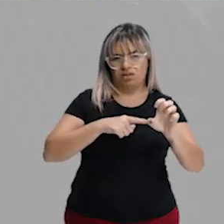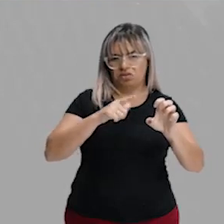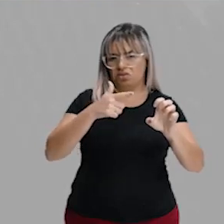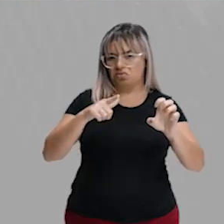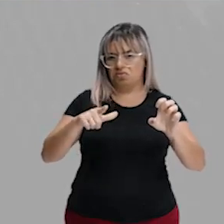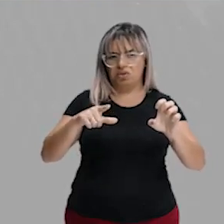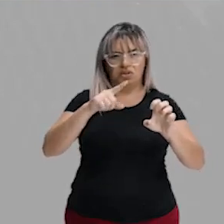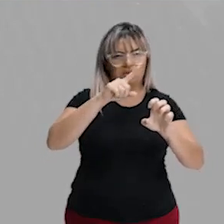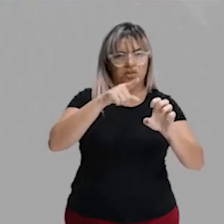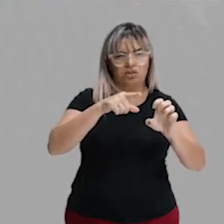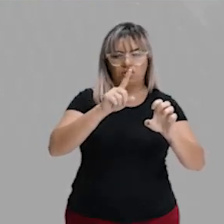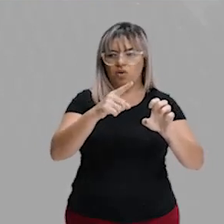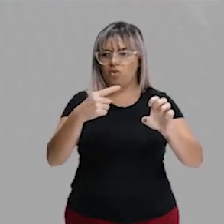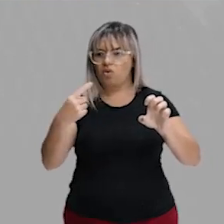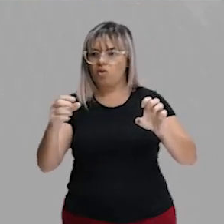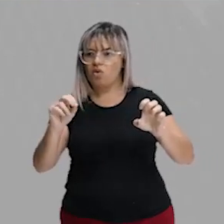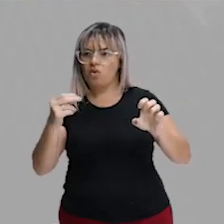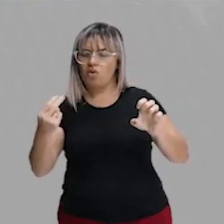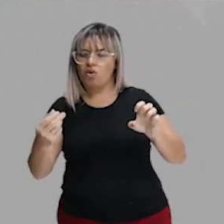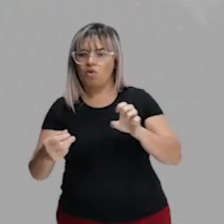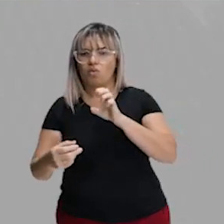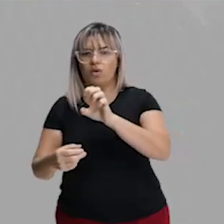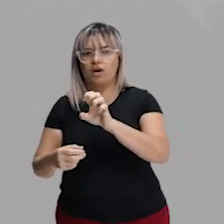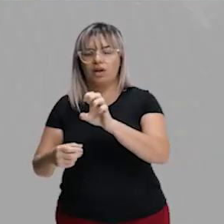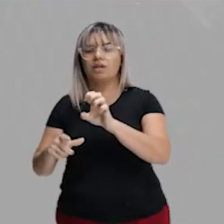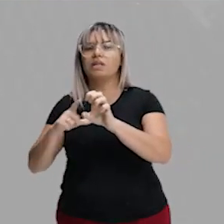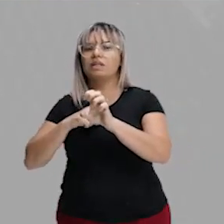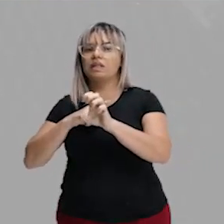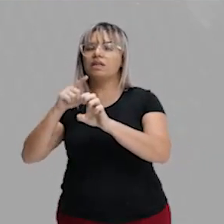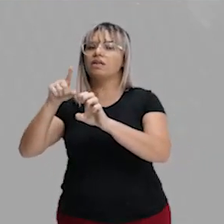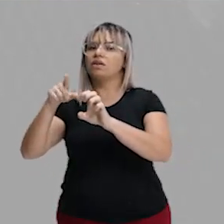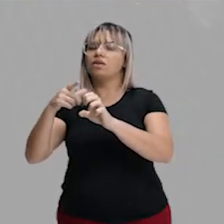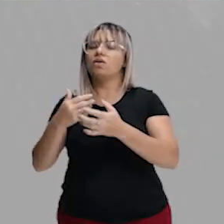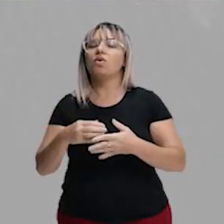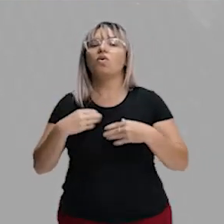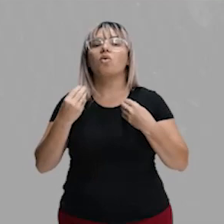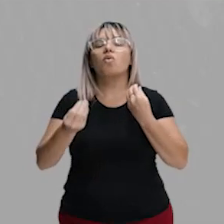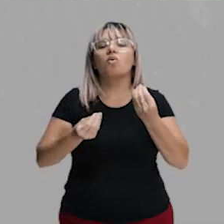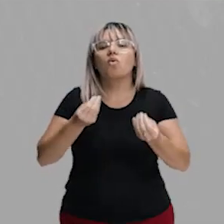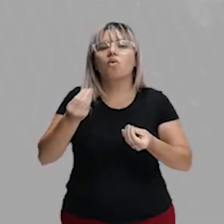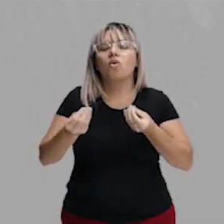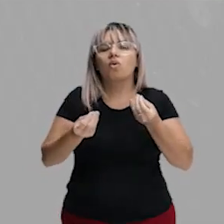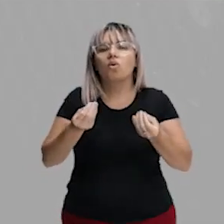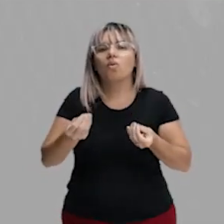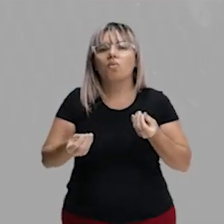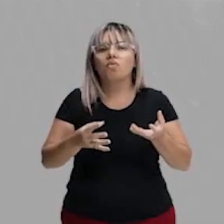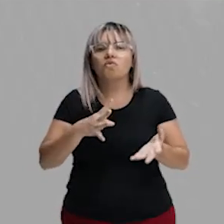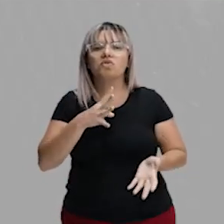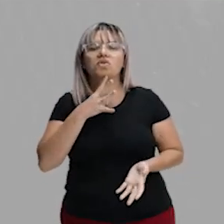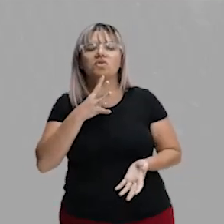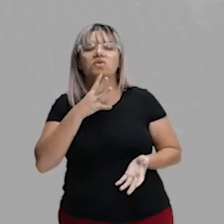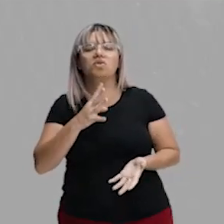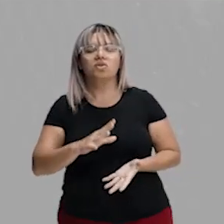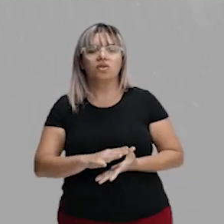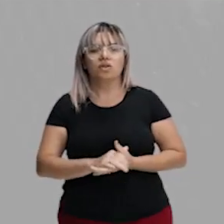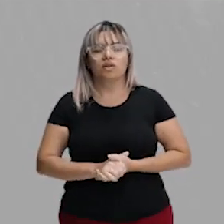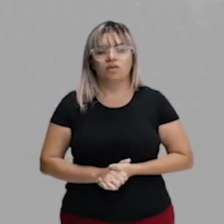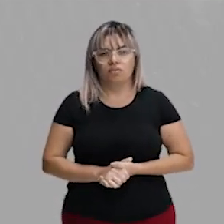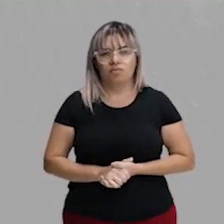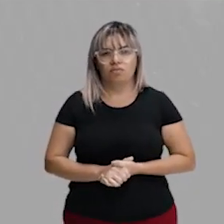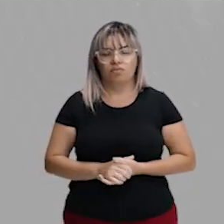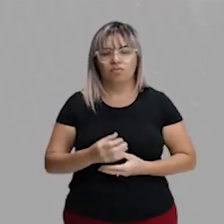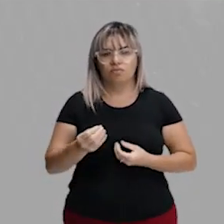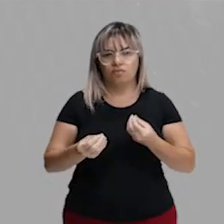certo? Nós vamos reconhecer pelo sentido, né, na verdade não é nem pelo sentido, é